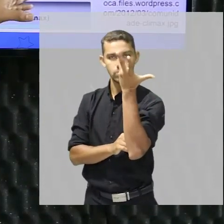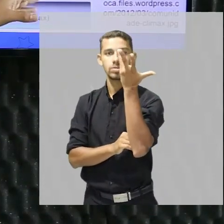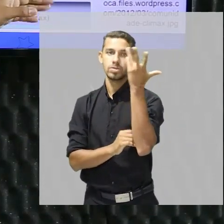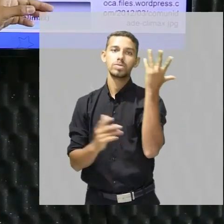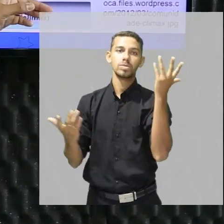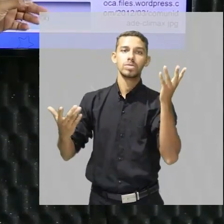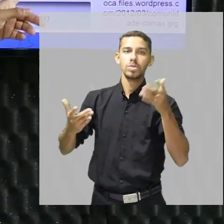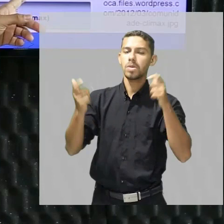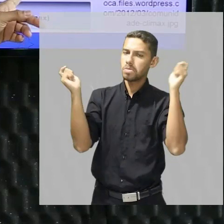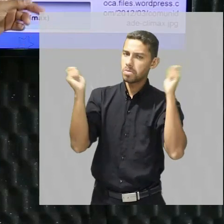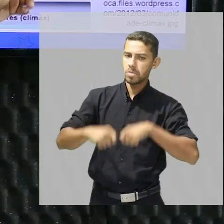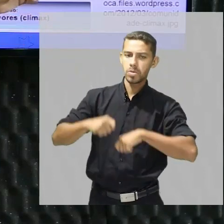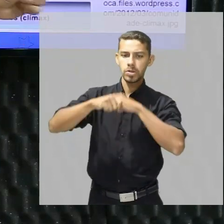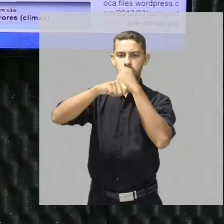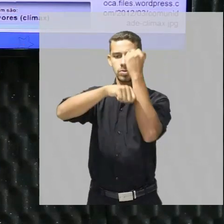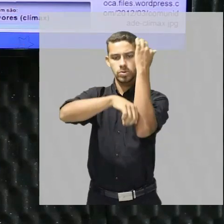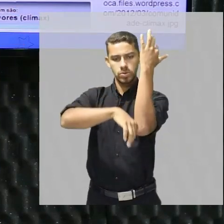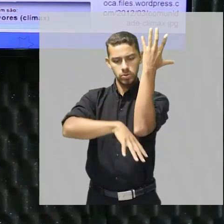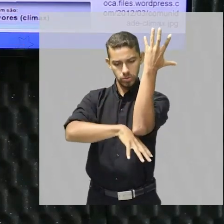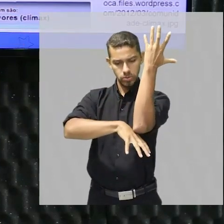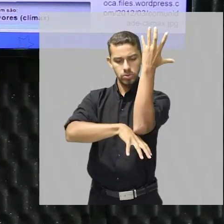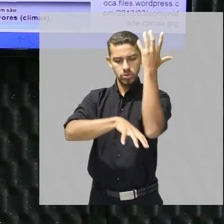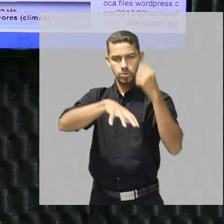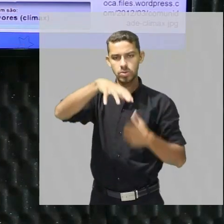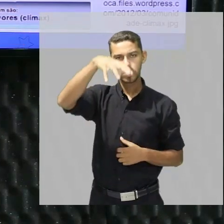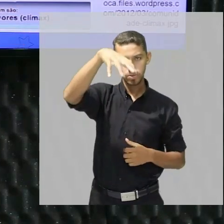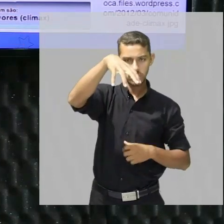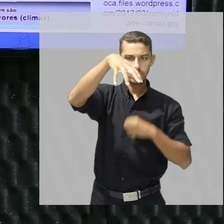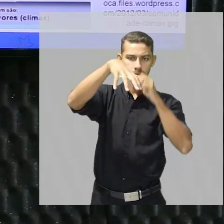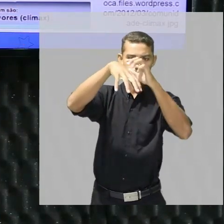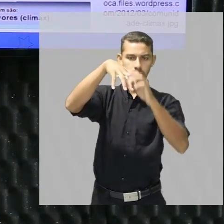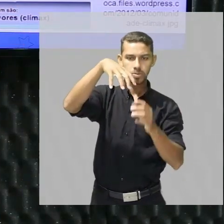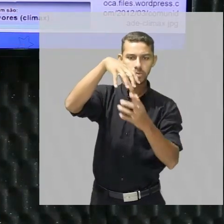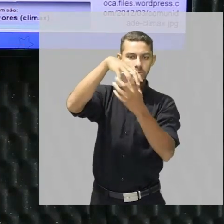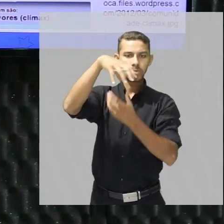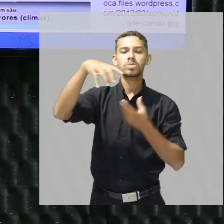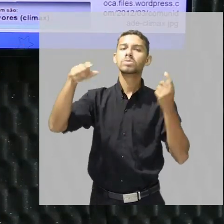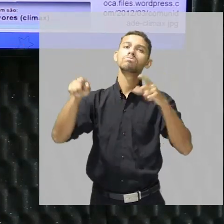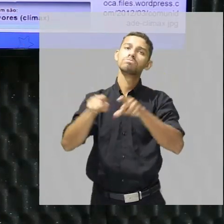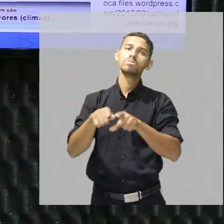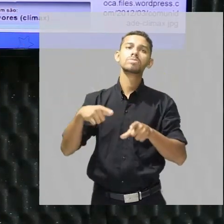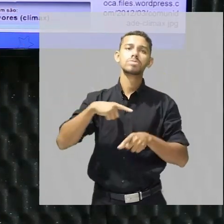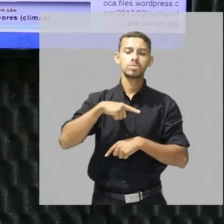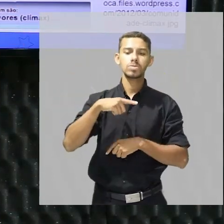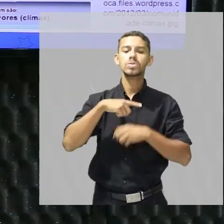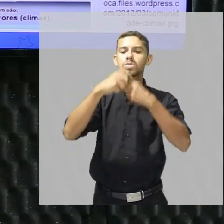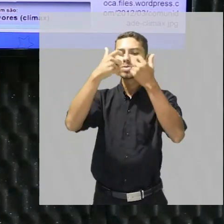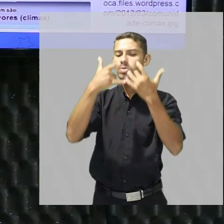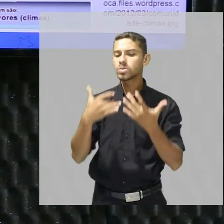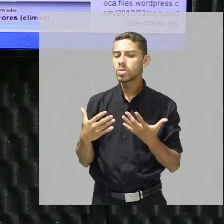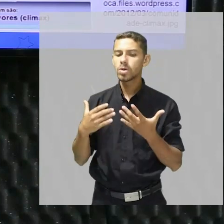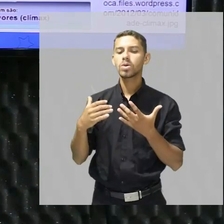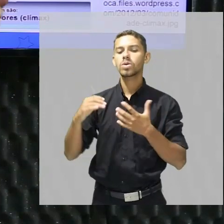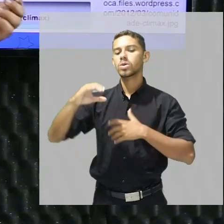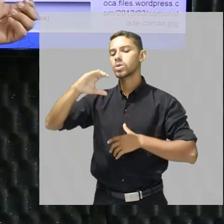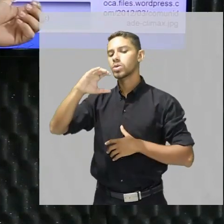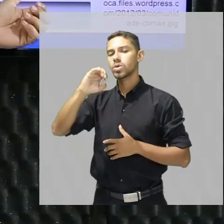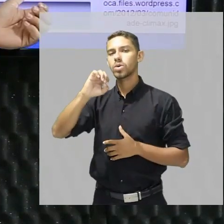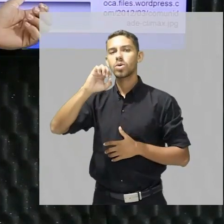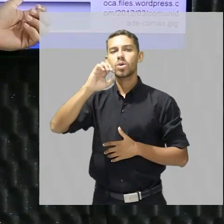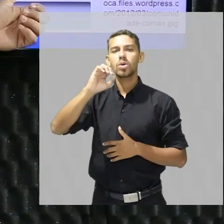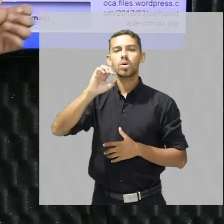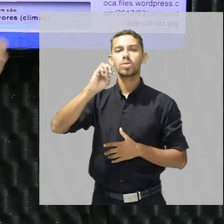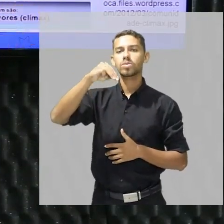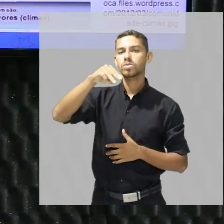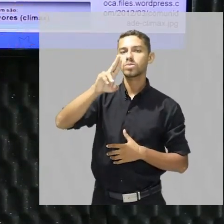no momento do processo de sucessão ecológica que nós chamamos de comunidade clímax. O que é a